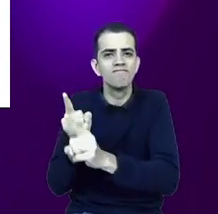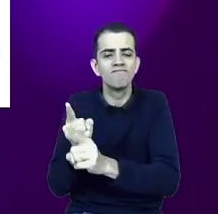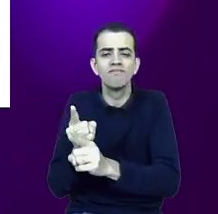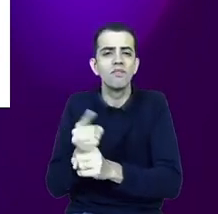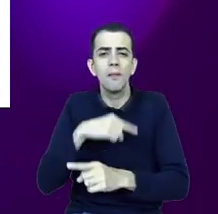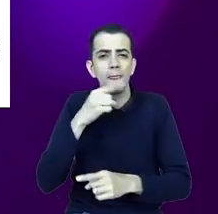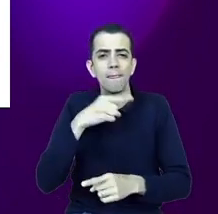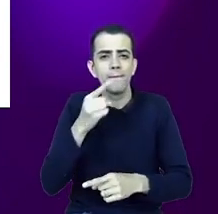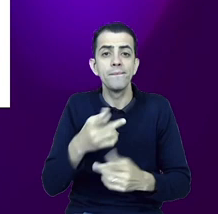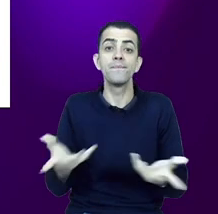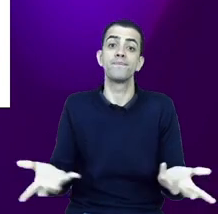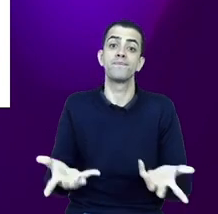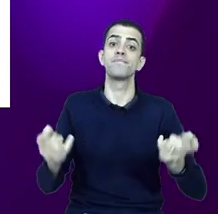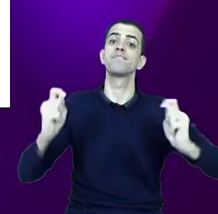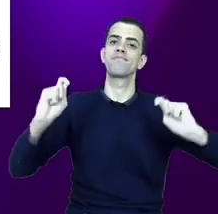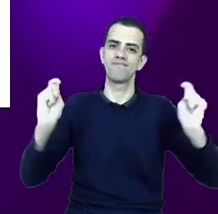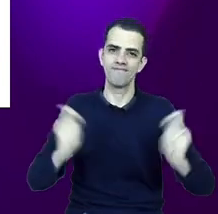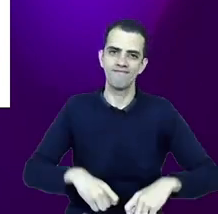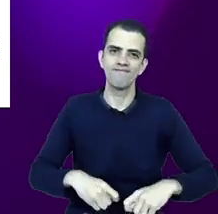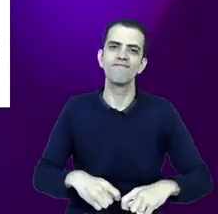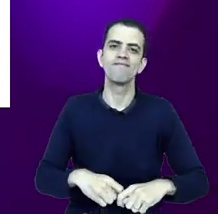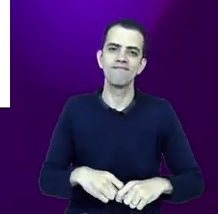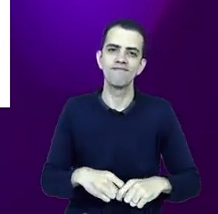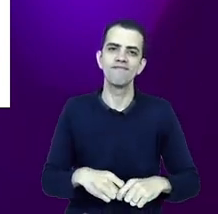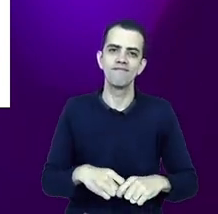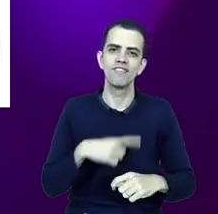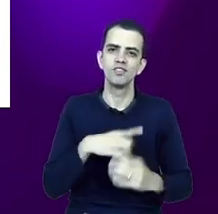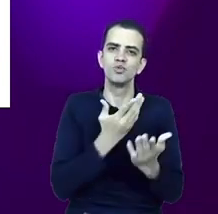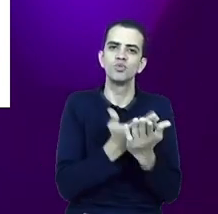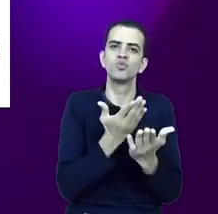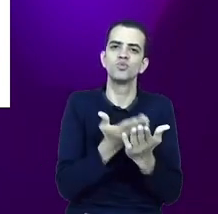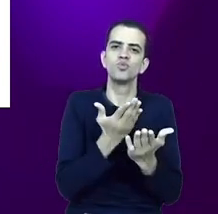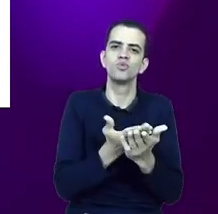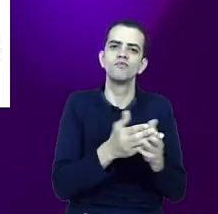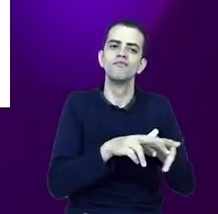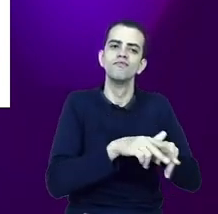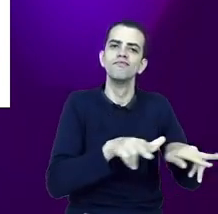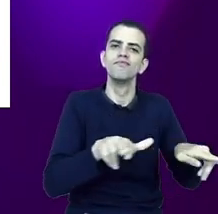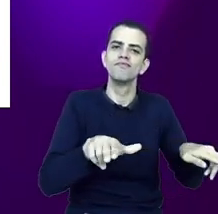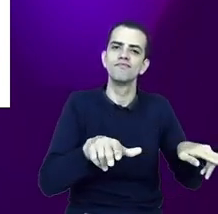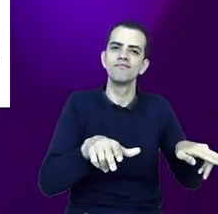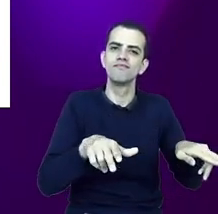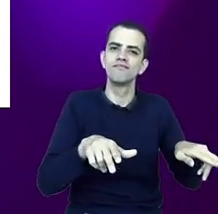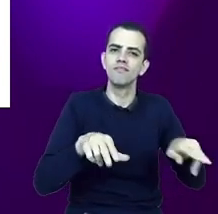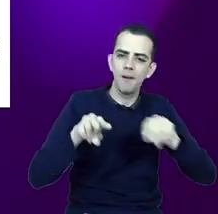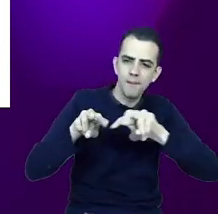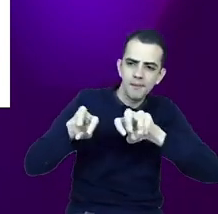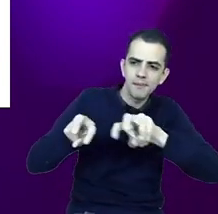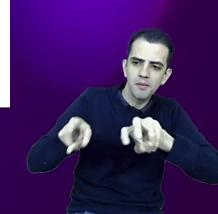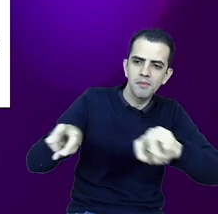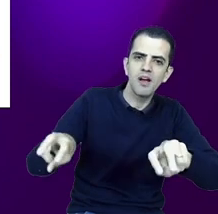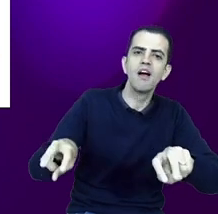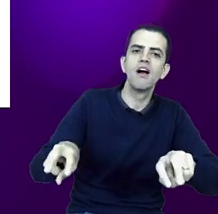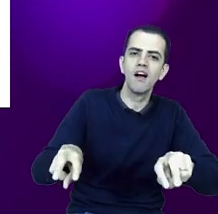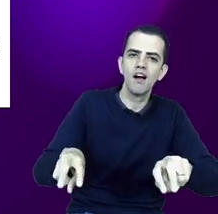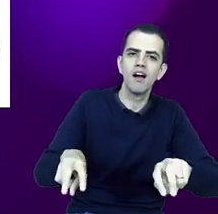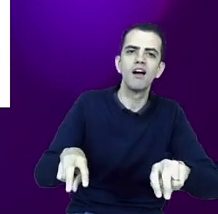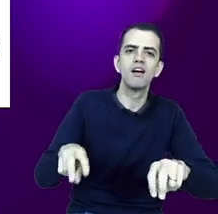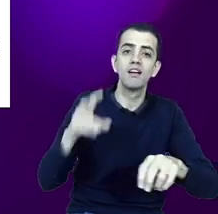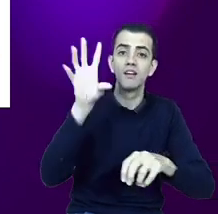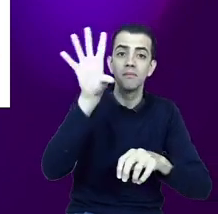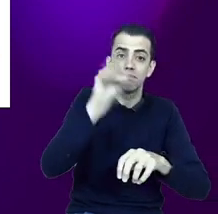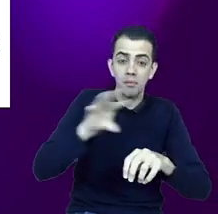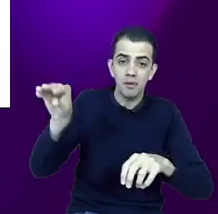mãos. Hoje a gente já tem aí vários estudos, né, para tentar correlacionar achados de imagem interpretados